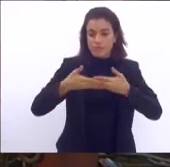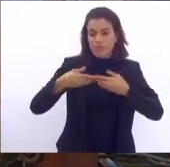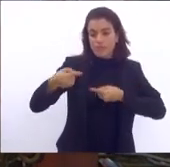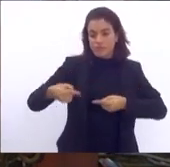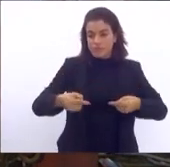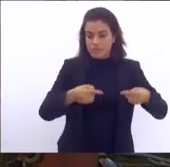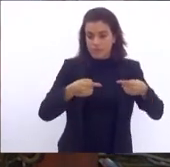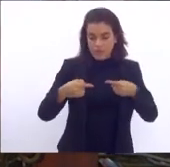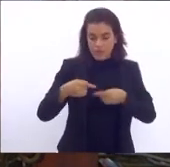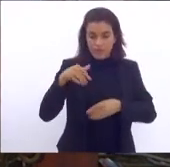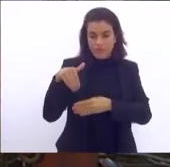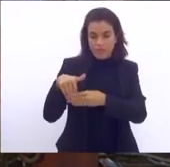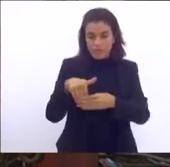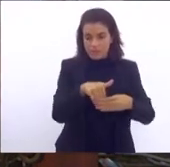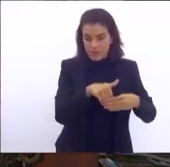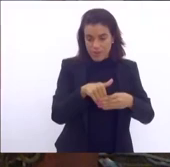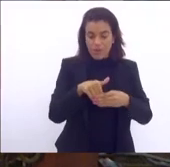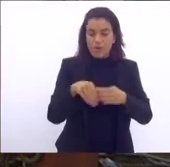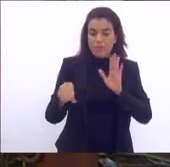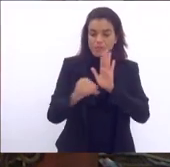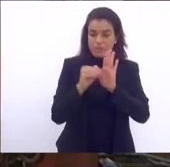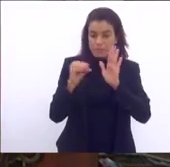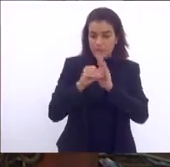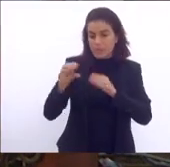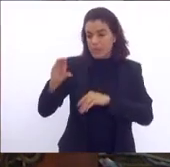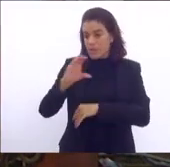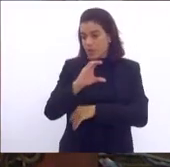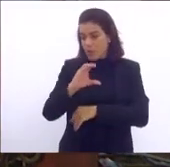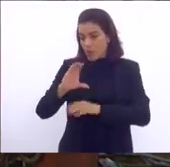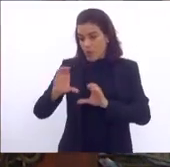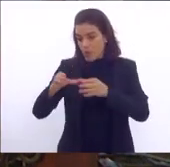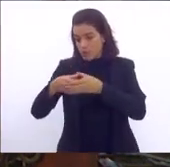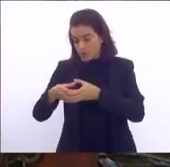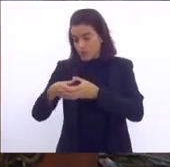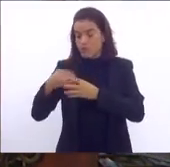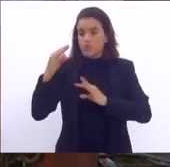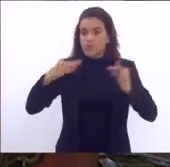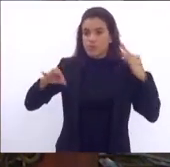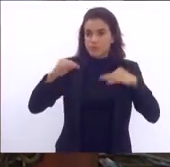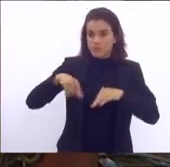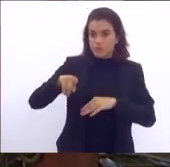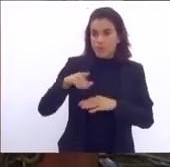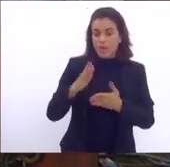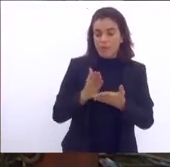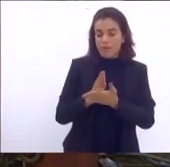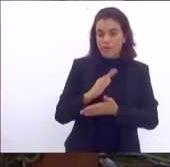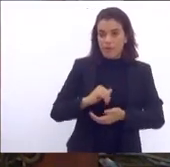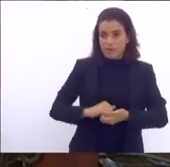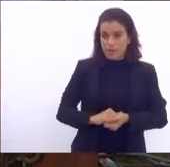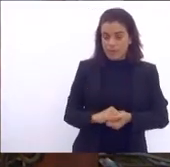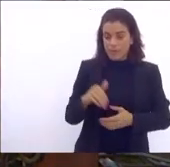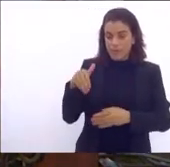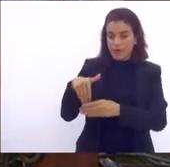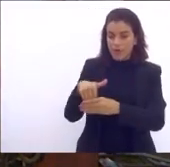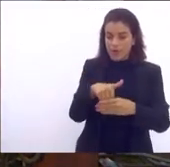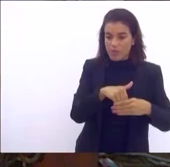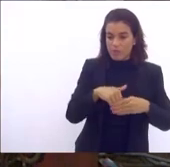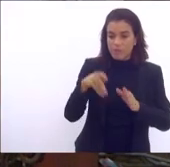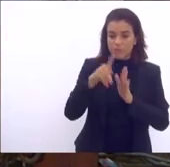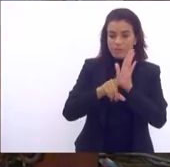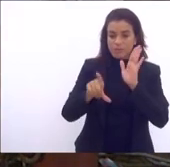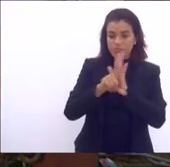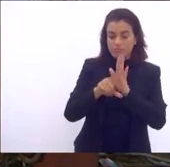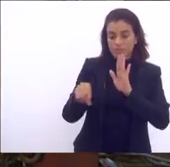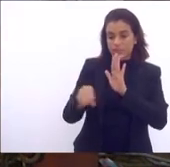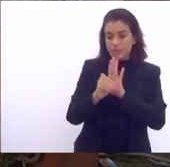votação, as emendas da Comissão de Turismo. Os senhores que aprovam, permaneçam como estão. Aprovado. Em votação, o projeto assim emendado. Os senhores que aprovam, permaneçam como